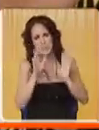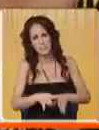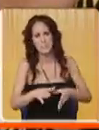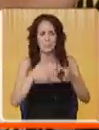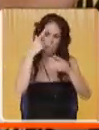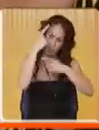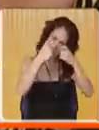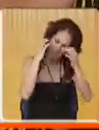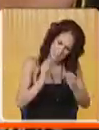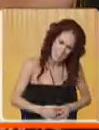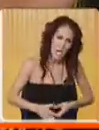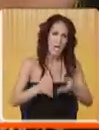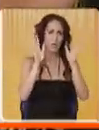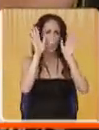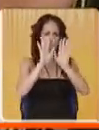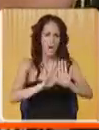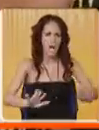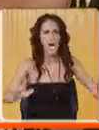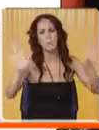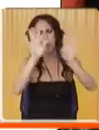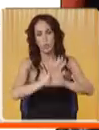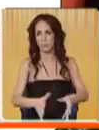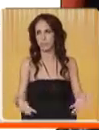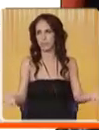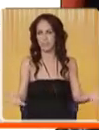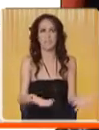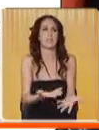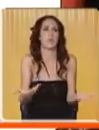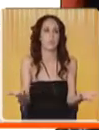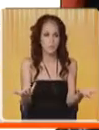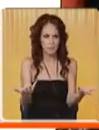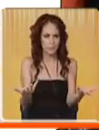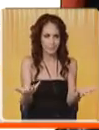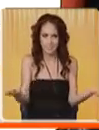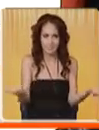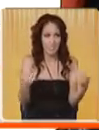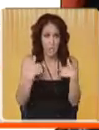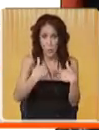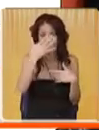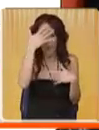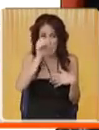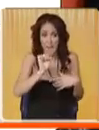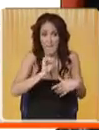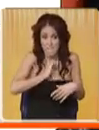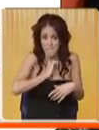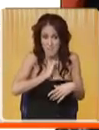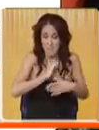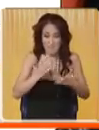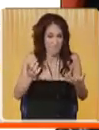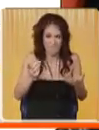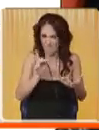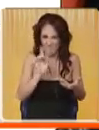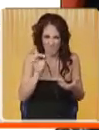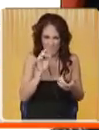muito ponderado, temos que manter distâncias, enfim, é um quadro que, na minha perspectiva, não